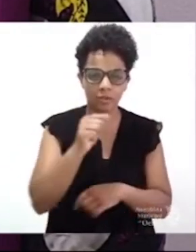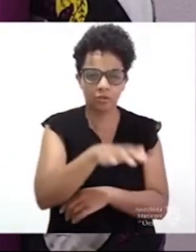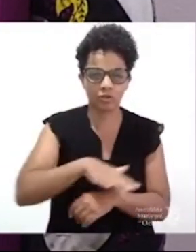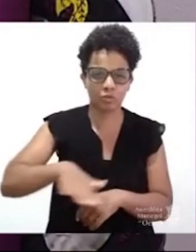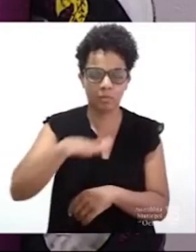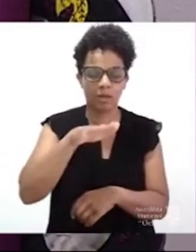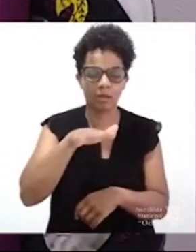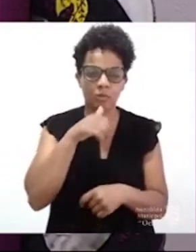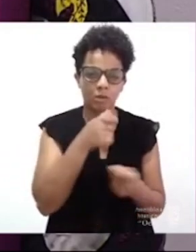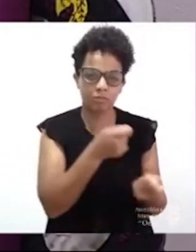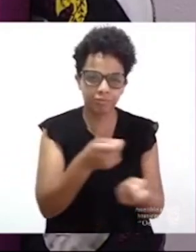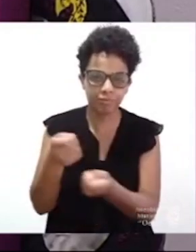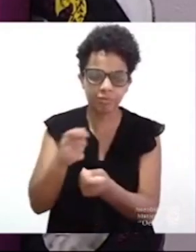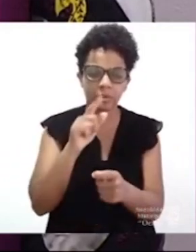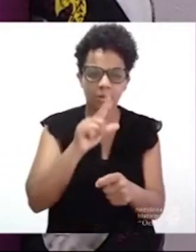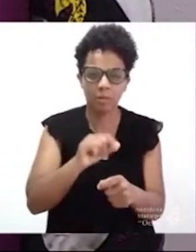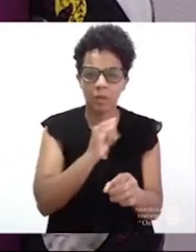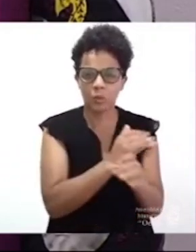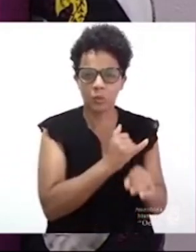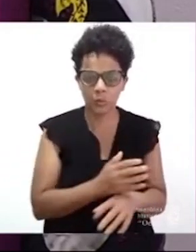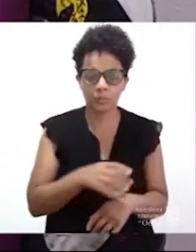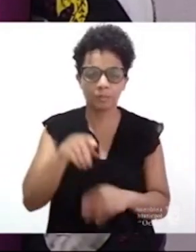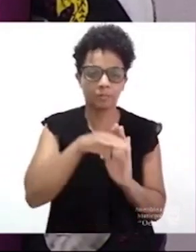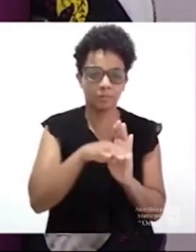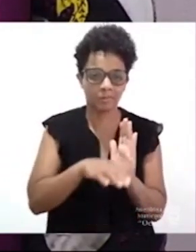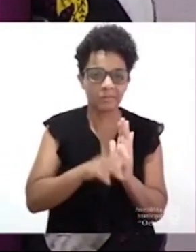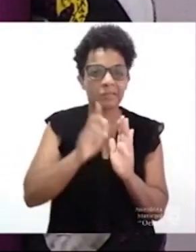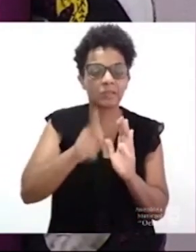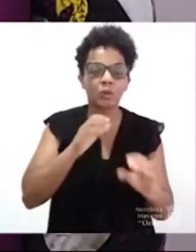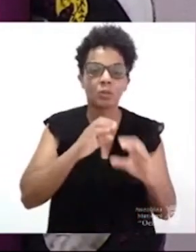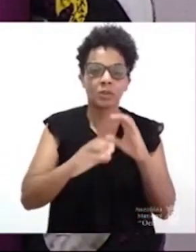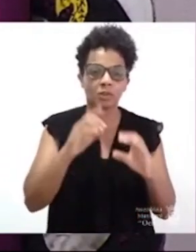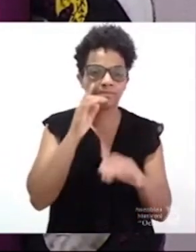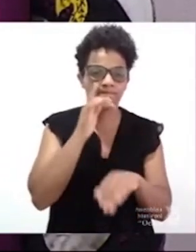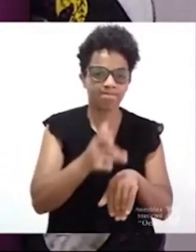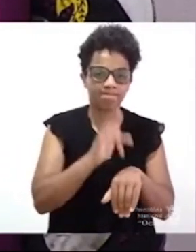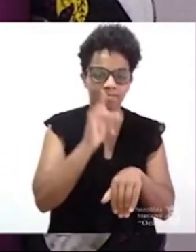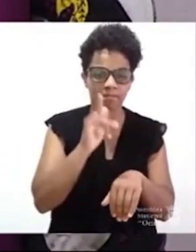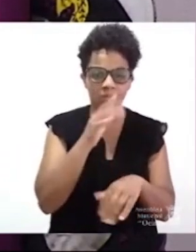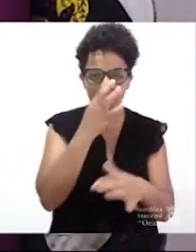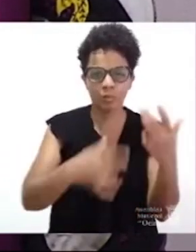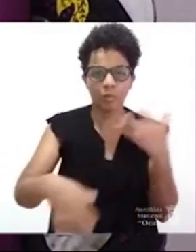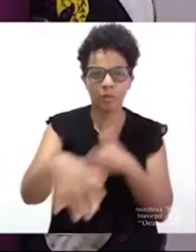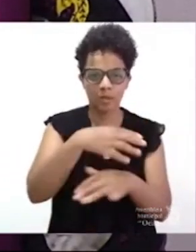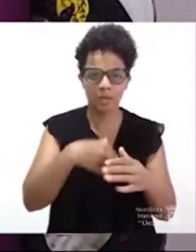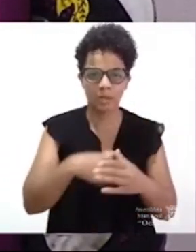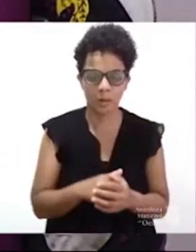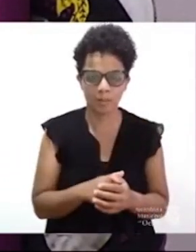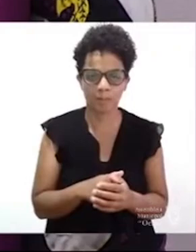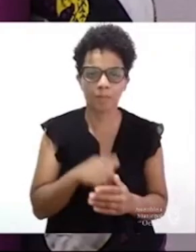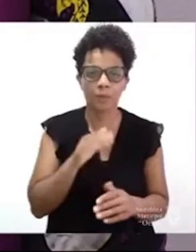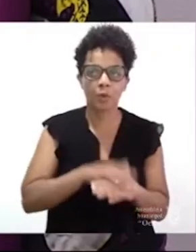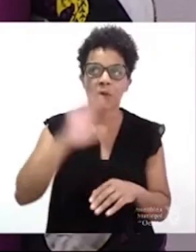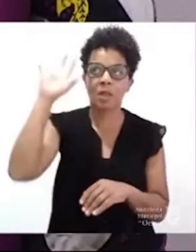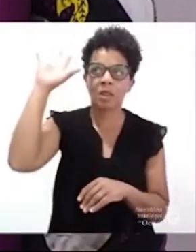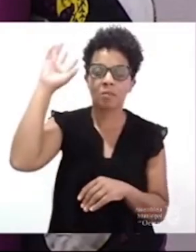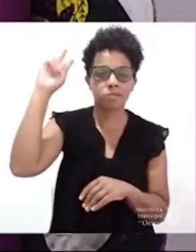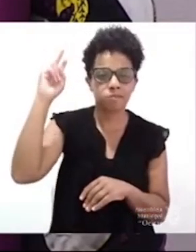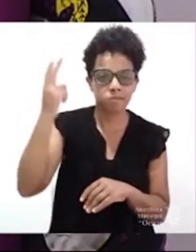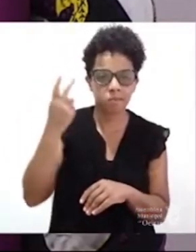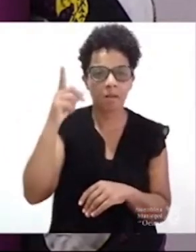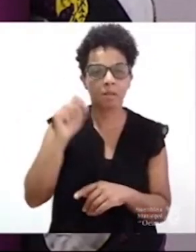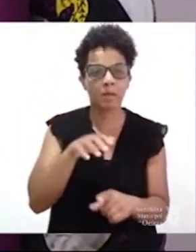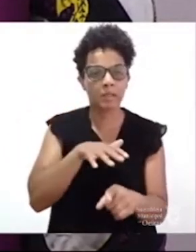Defendemos no nosso programa a criação de um programa de comunicação e sensibilização da população para as alterações climáticas e para os seus